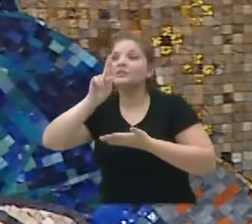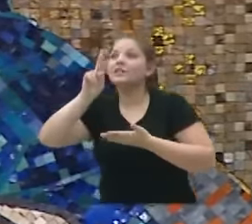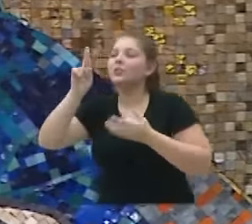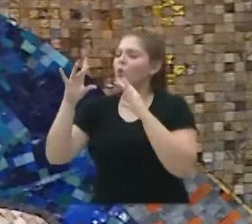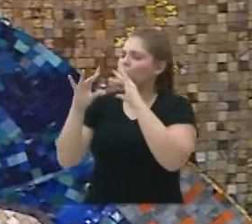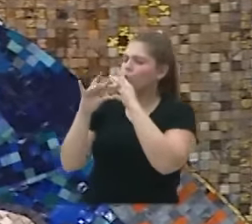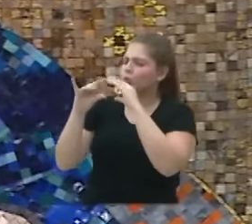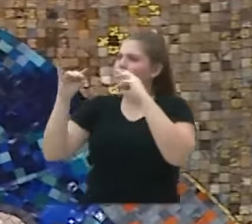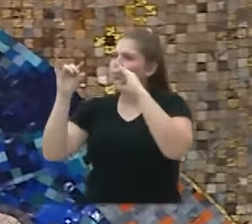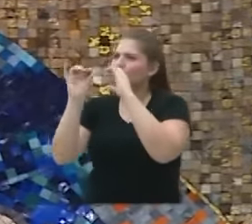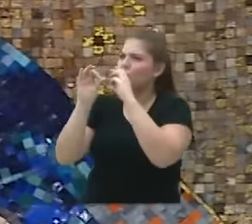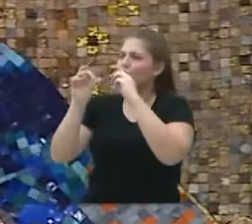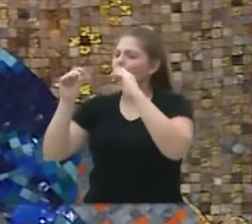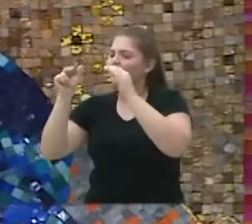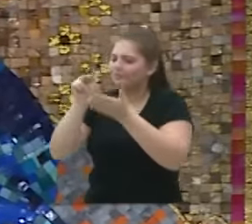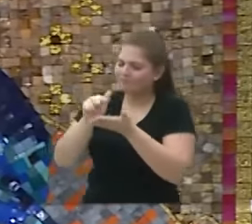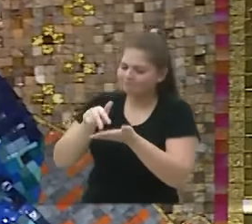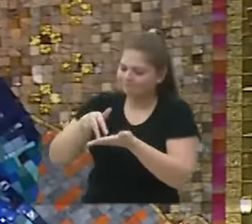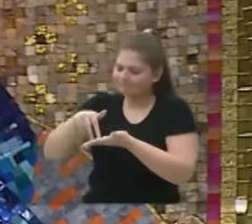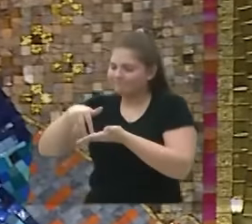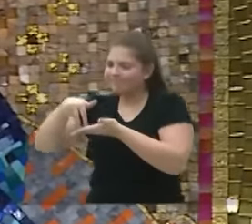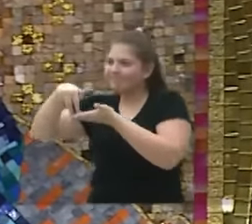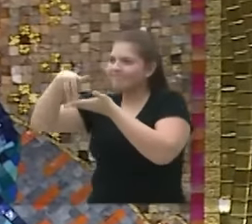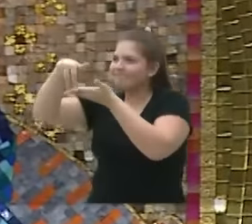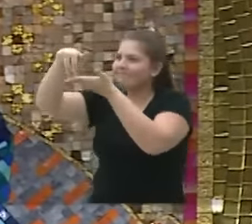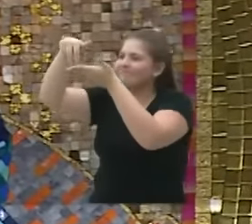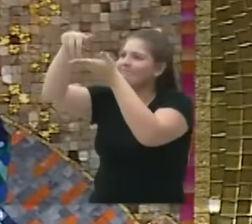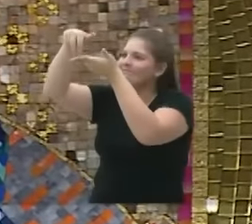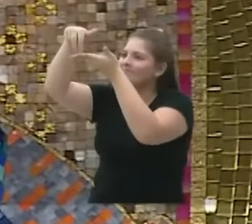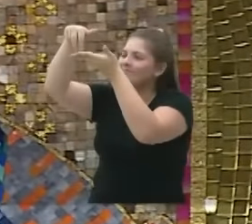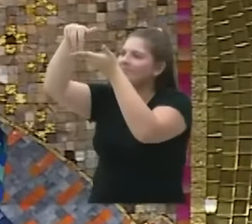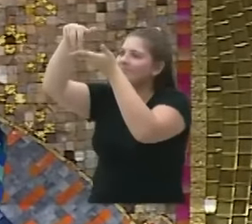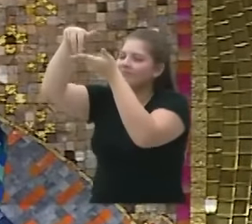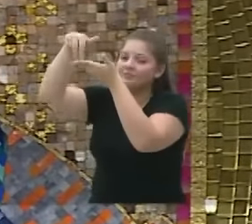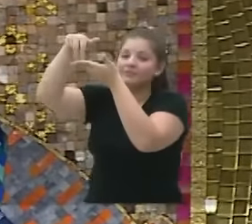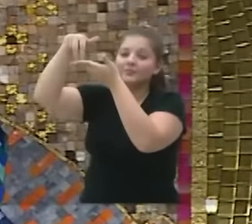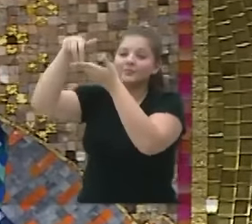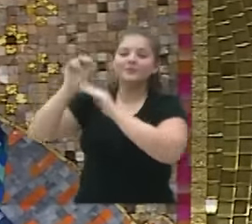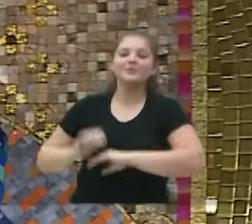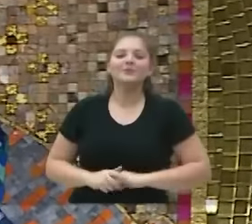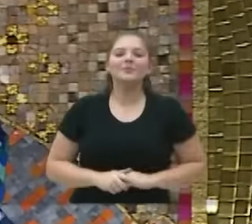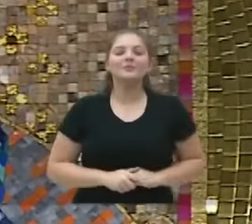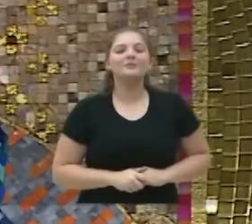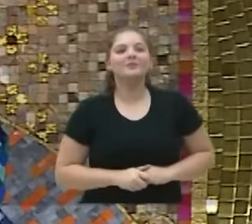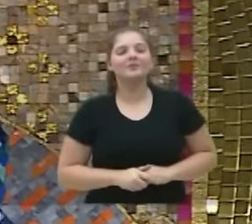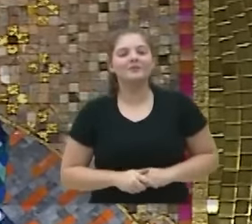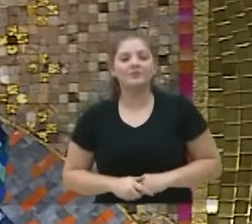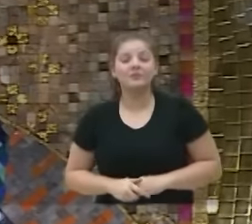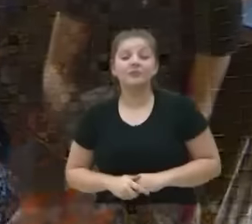o Senhor subiu ao toque da trombeta.